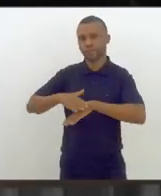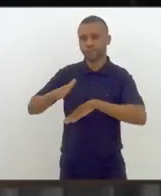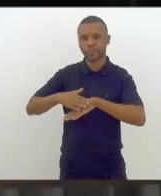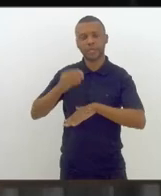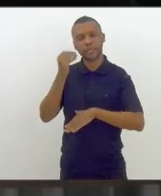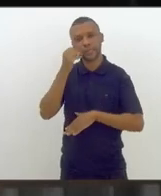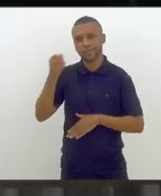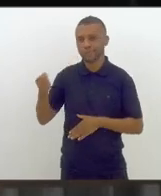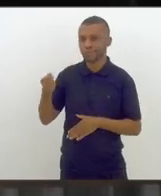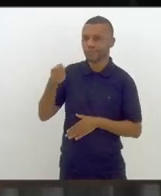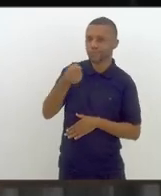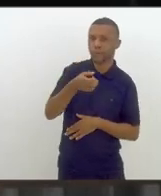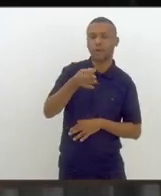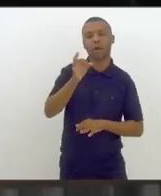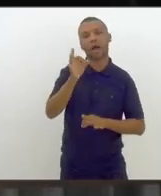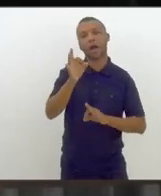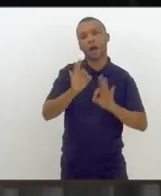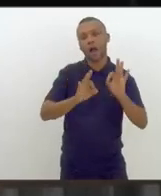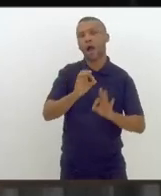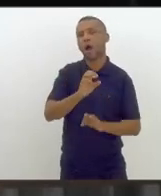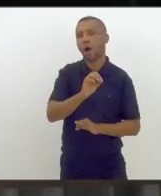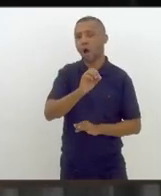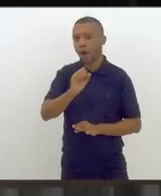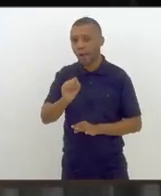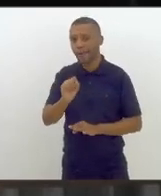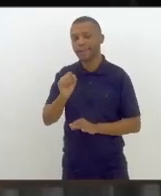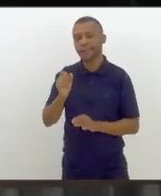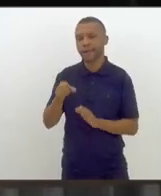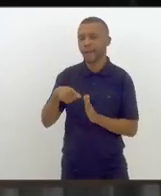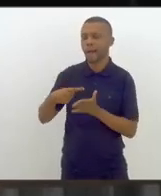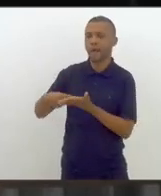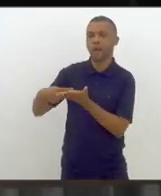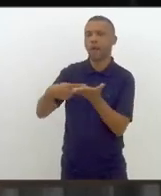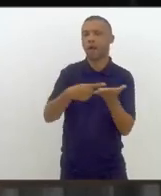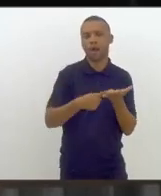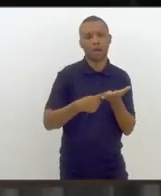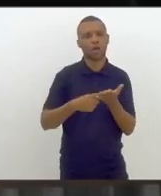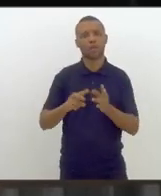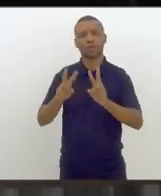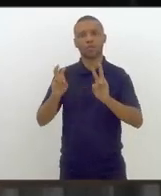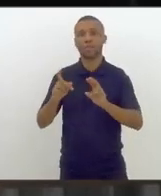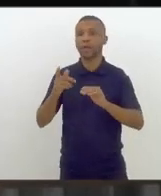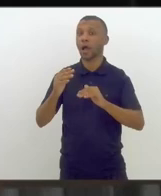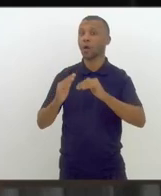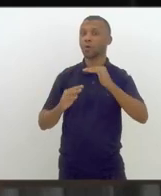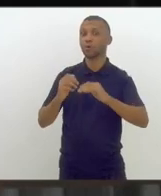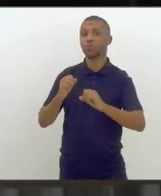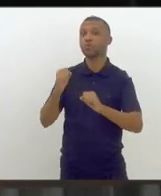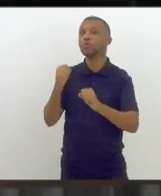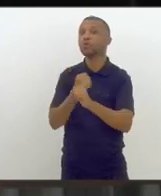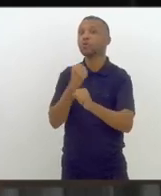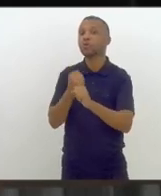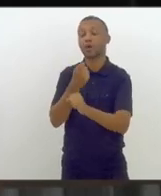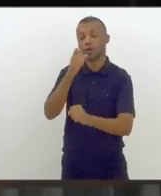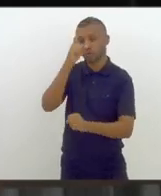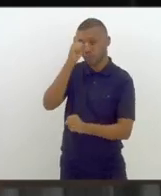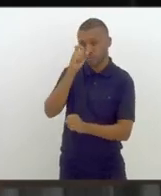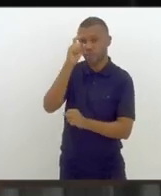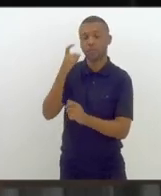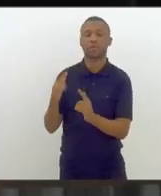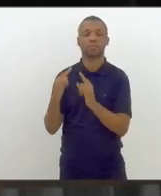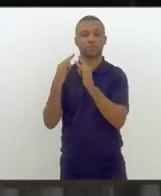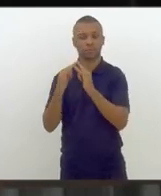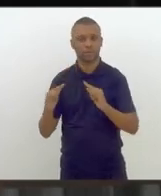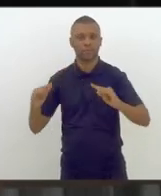reabilitou a organização social envolvida na questão da construção dos hospitais de campanha. Quando chega,